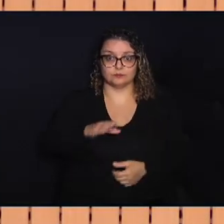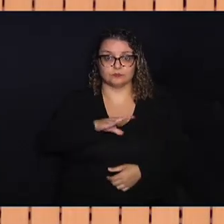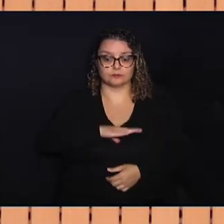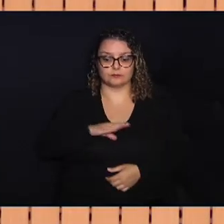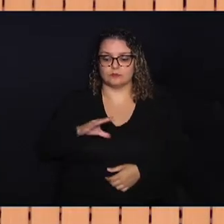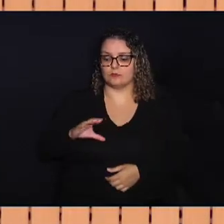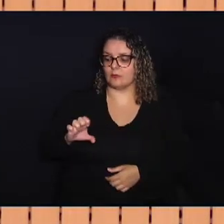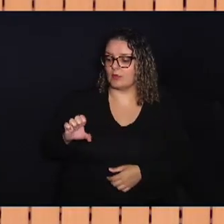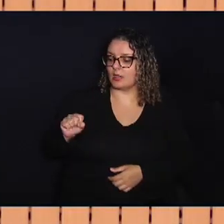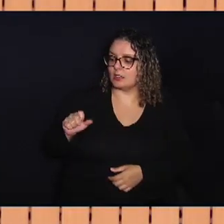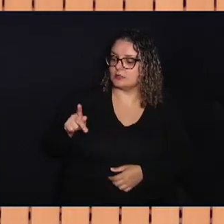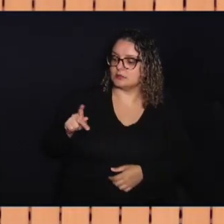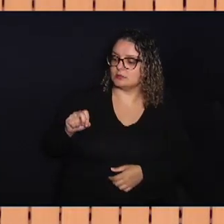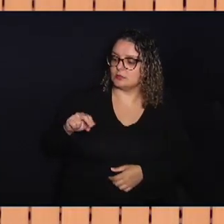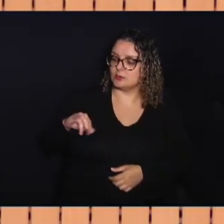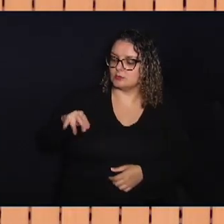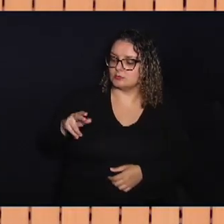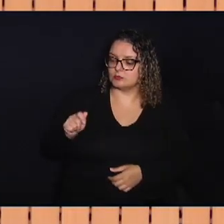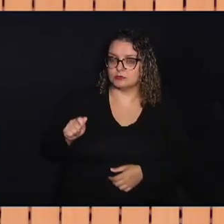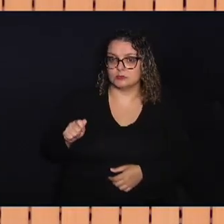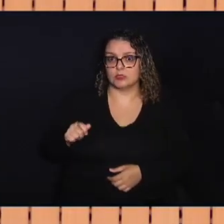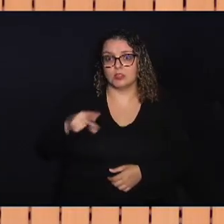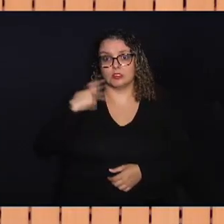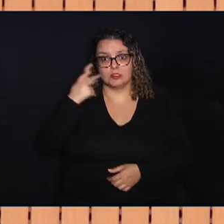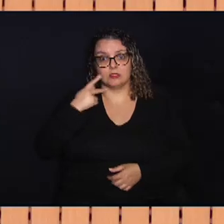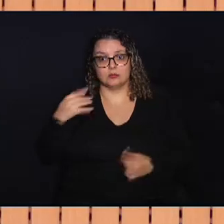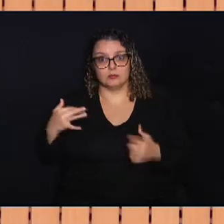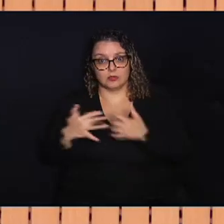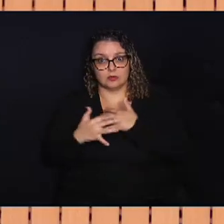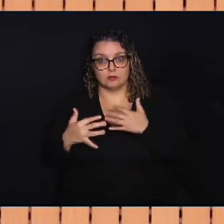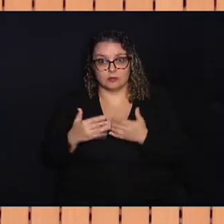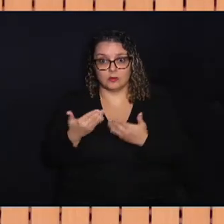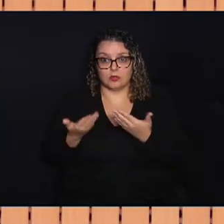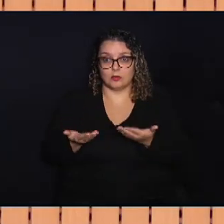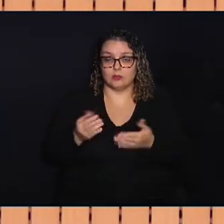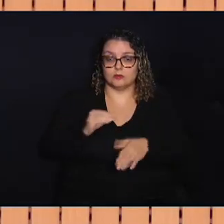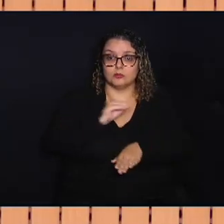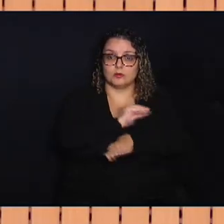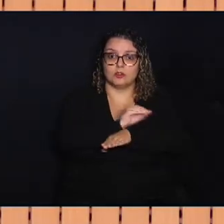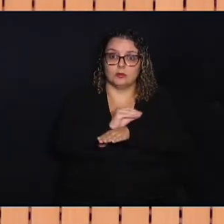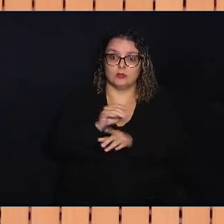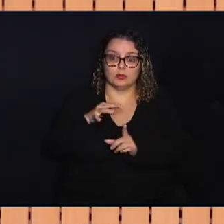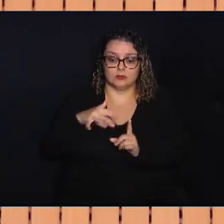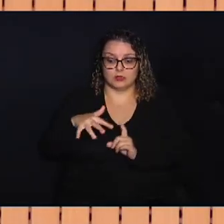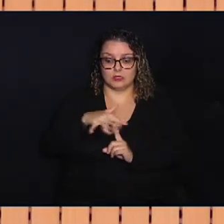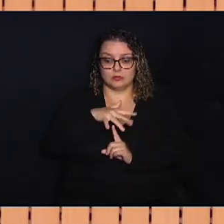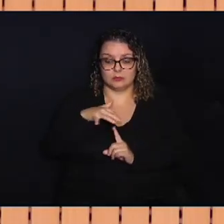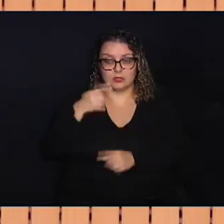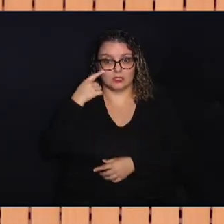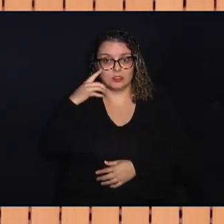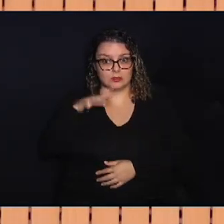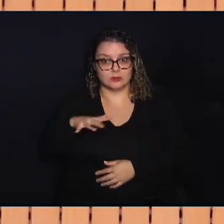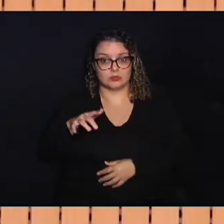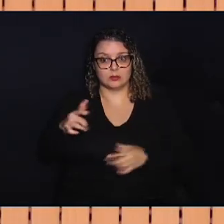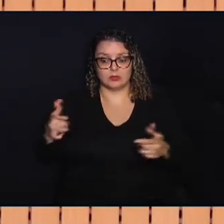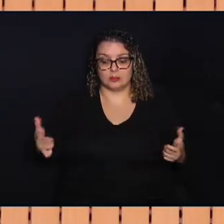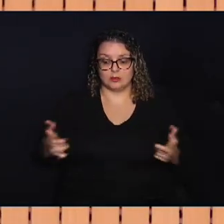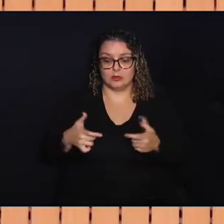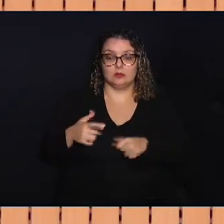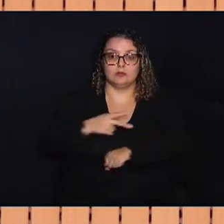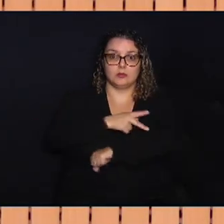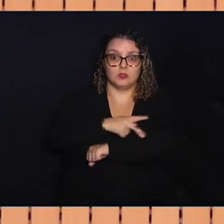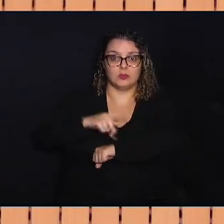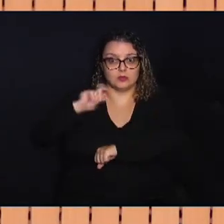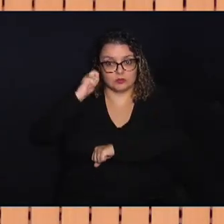esponja, seja na política urbana, seja no cuidado com o meio ambiente. A ideia é reduzir a impermeabilização